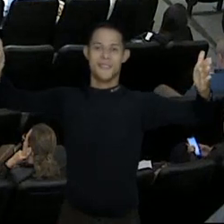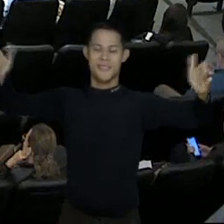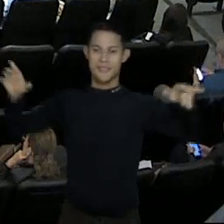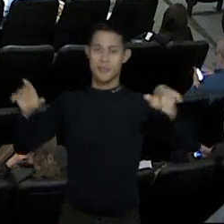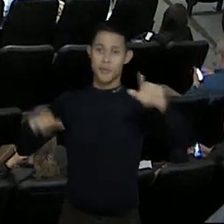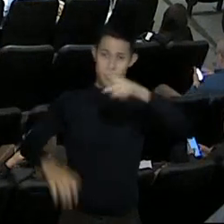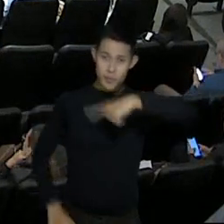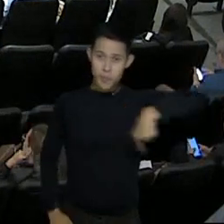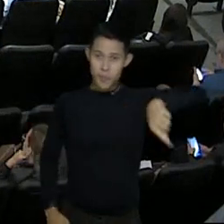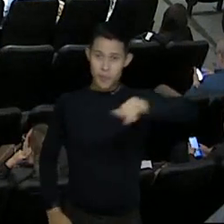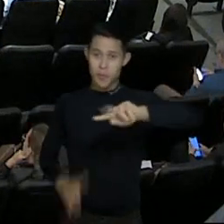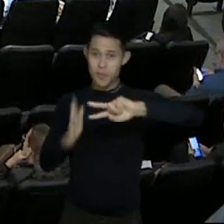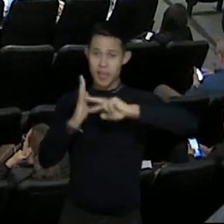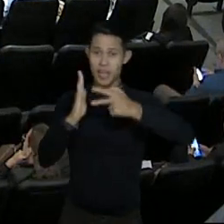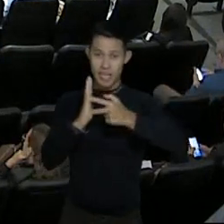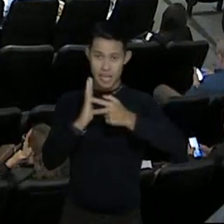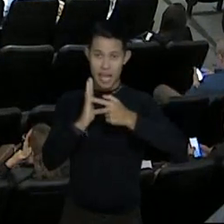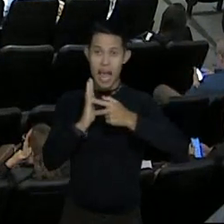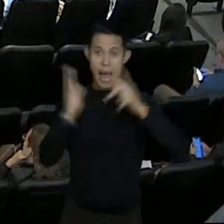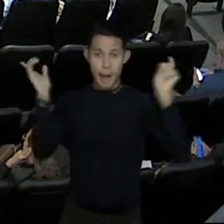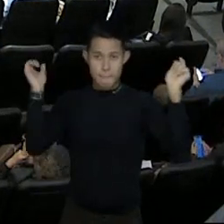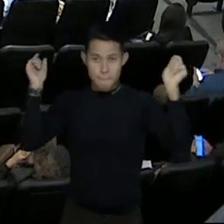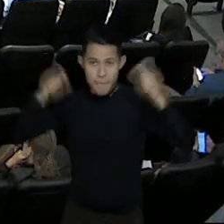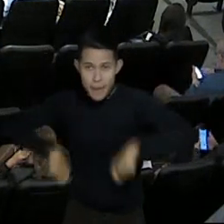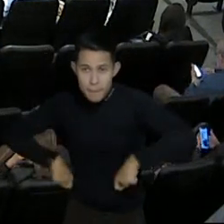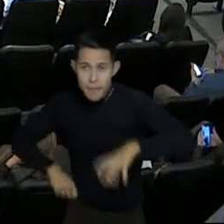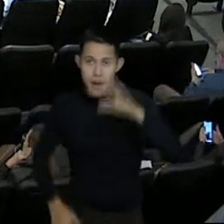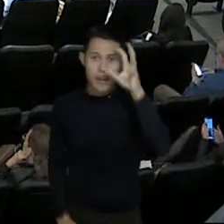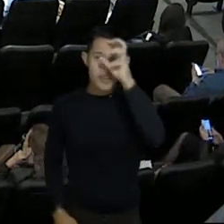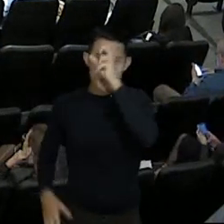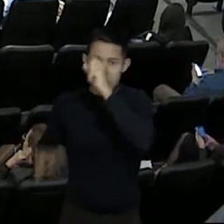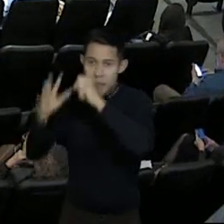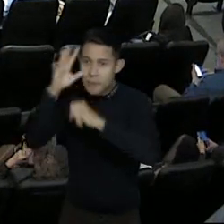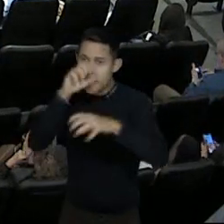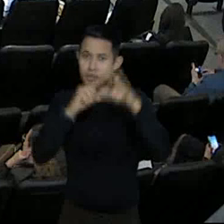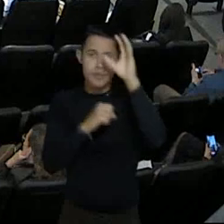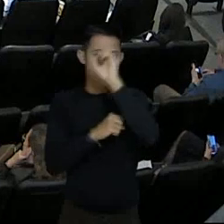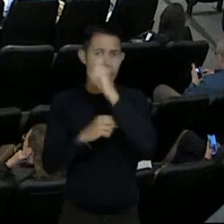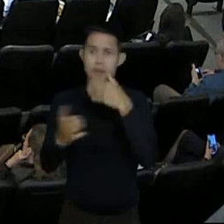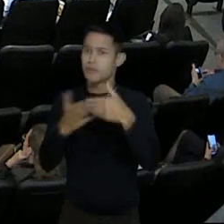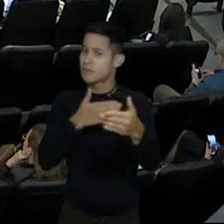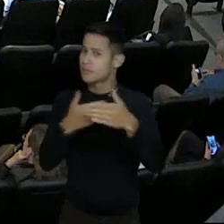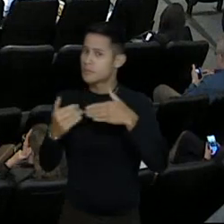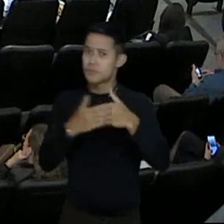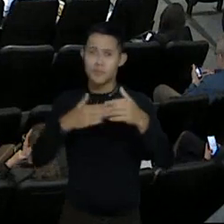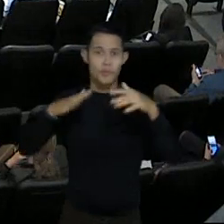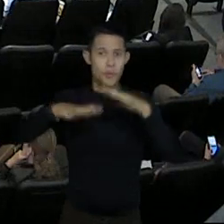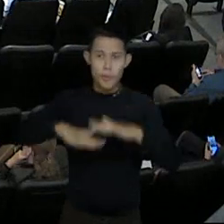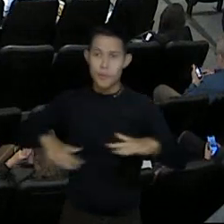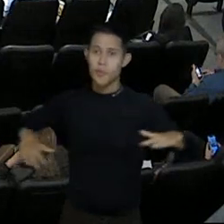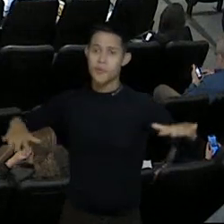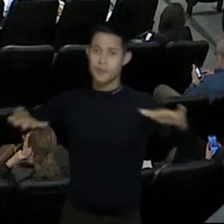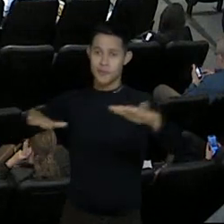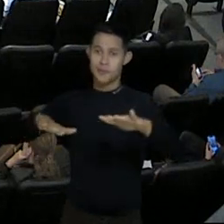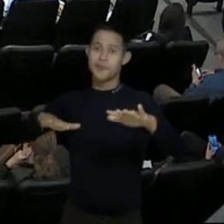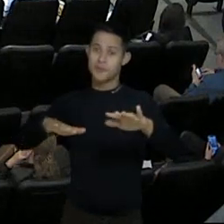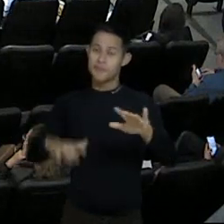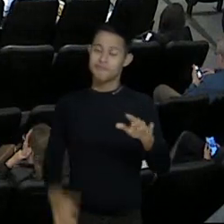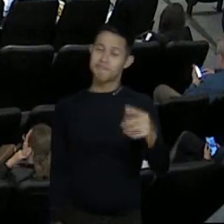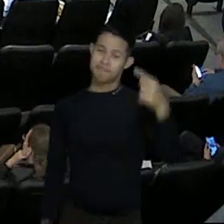aprendizagem todas as pessoas sem capacidade de aprendizagem é isso que se pensa